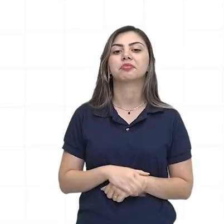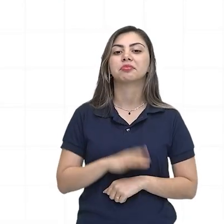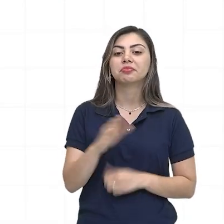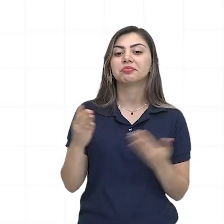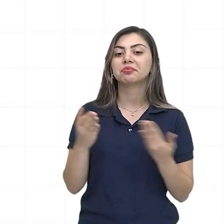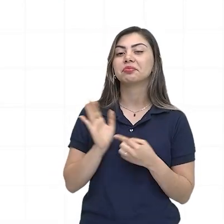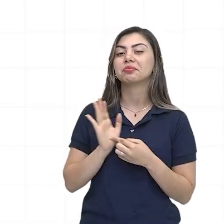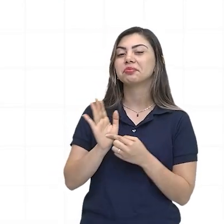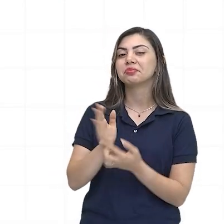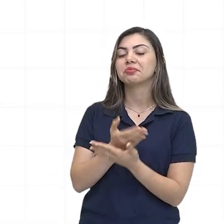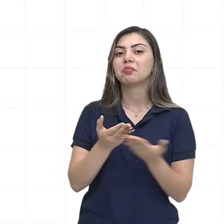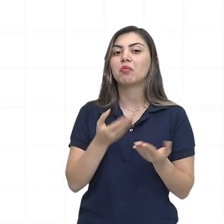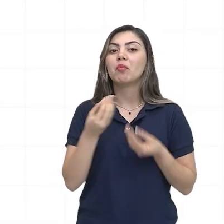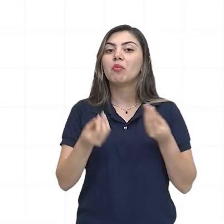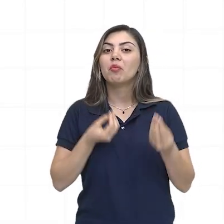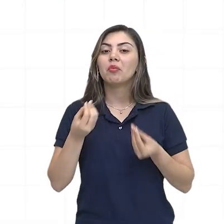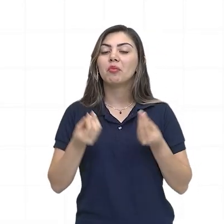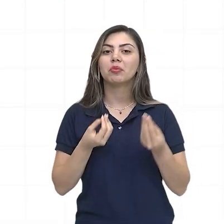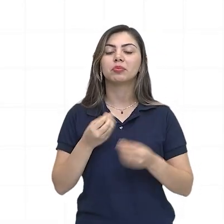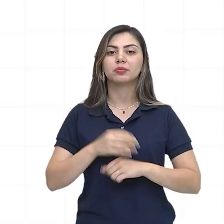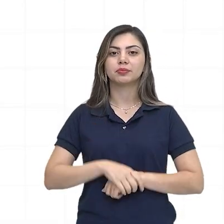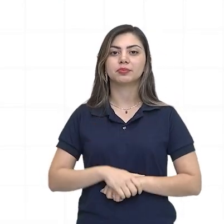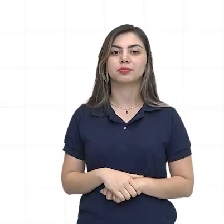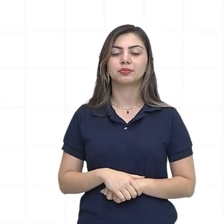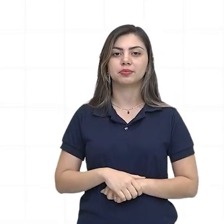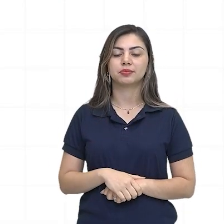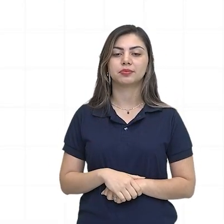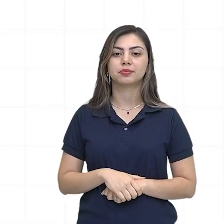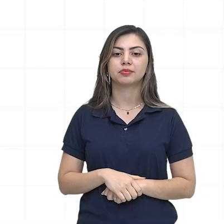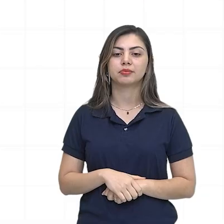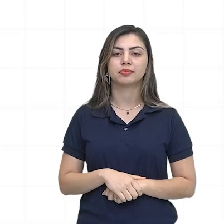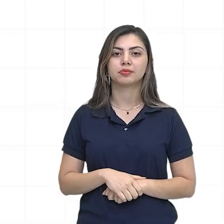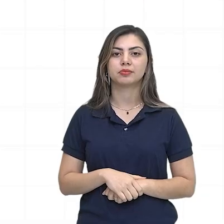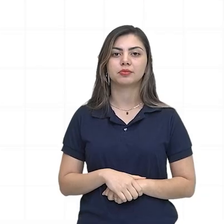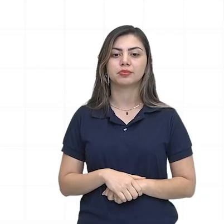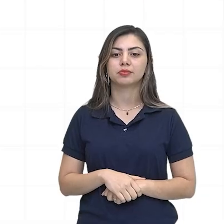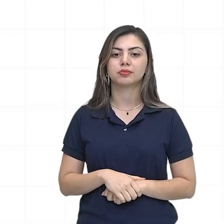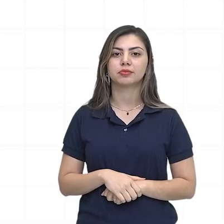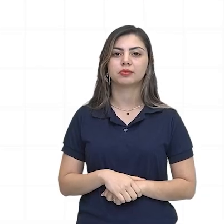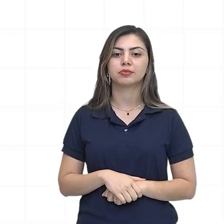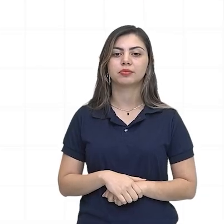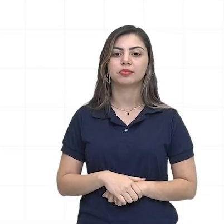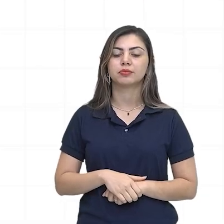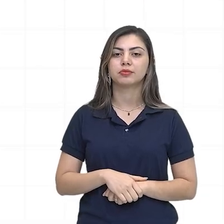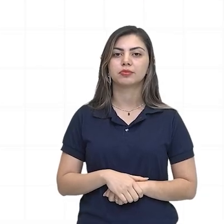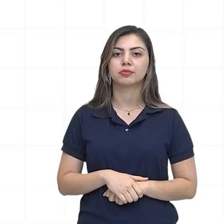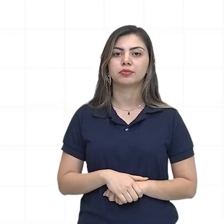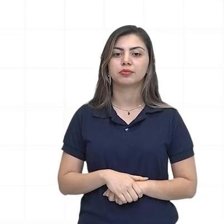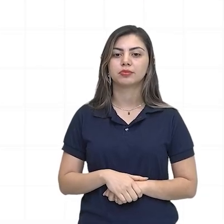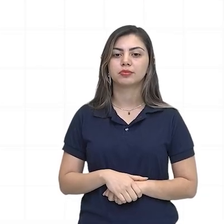na calculadora qual vai ser esse resultado. Então, nós digitamos